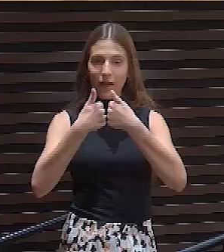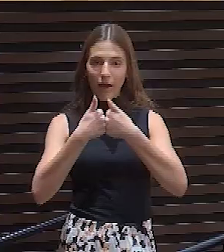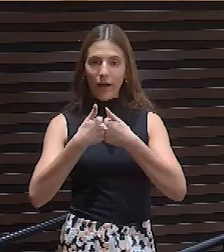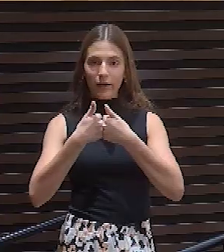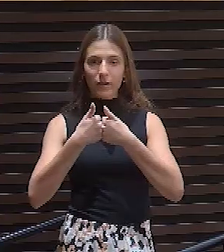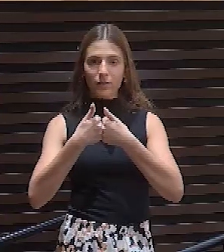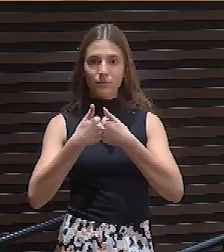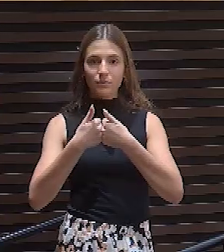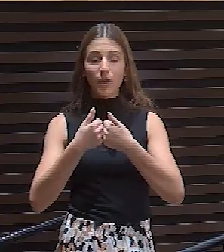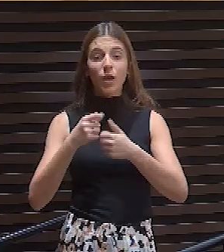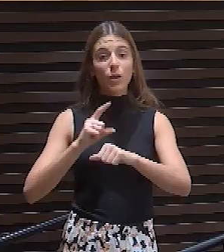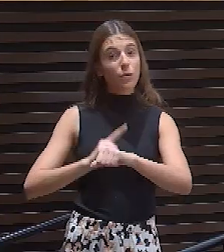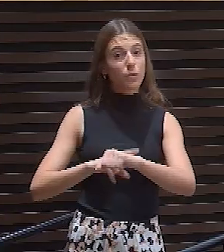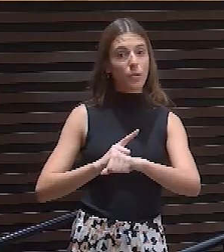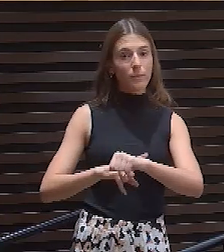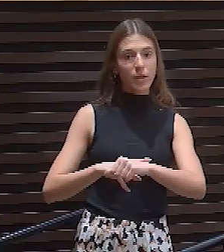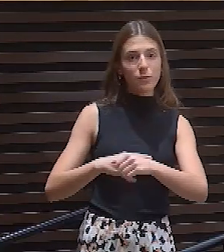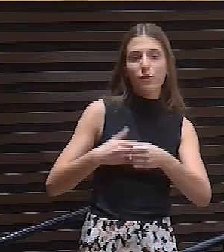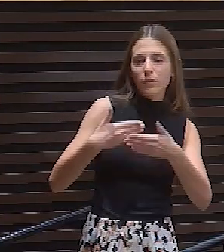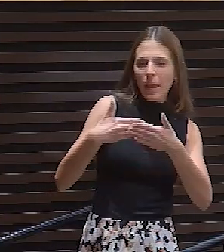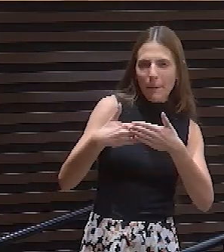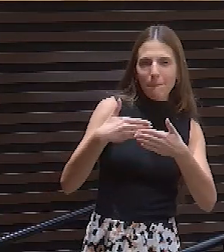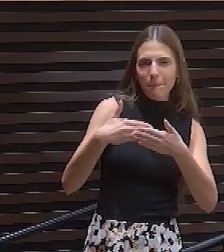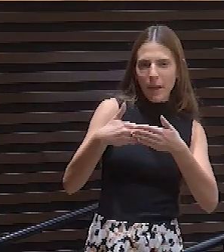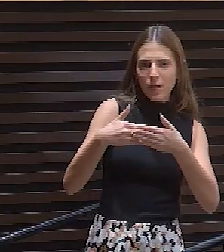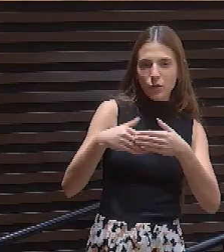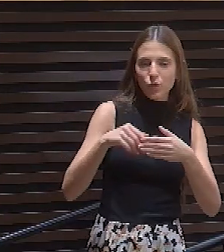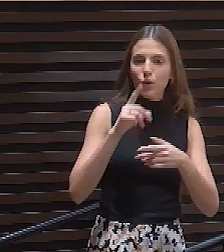e quando pisar a planta do pé,